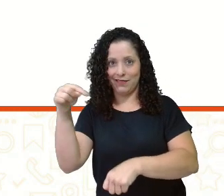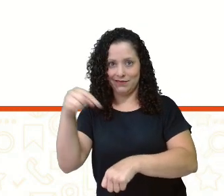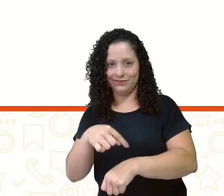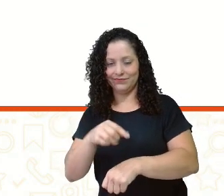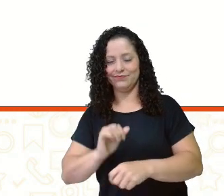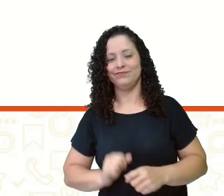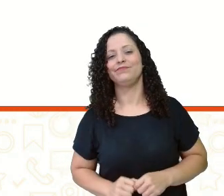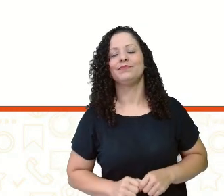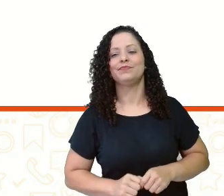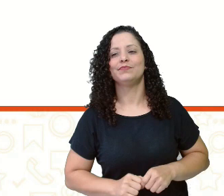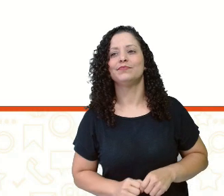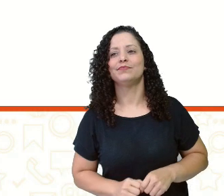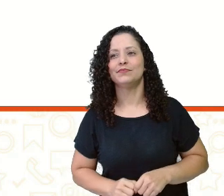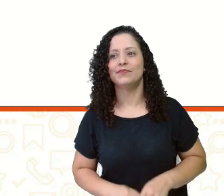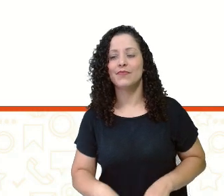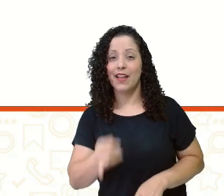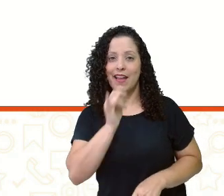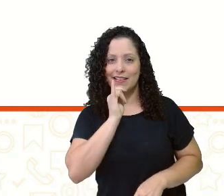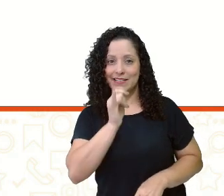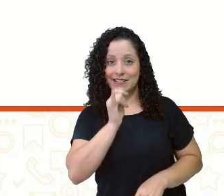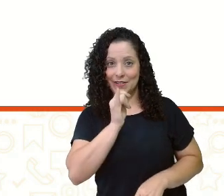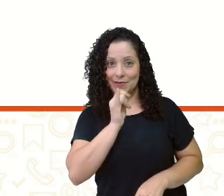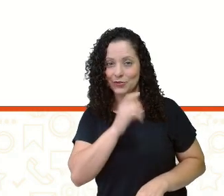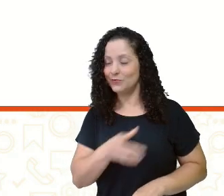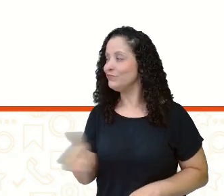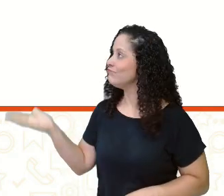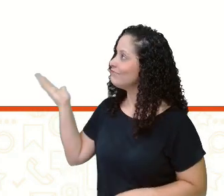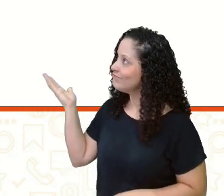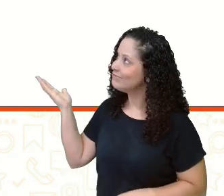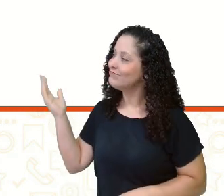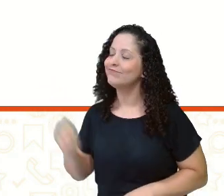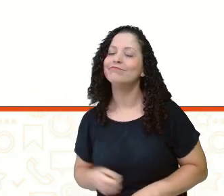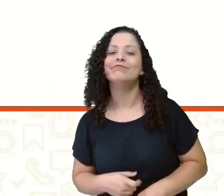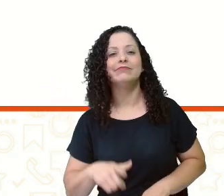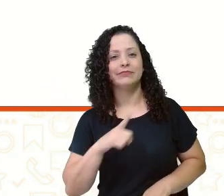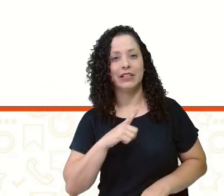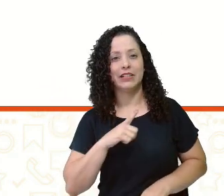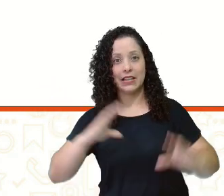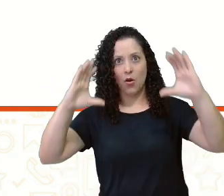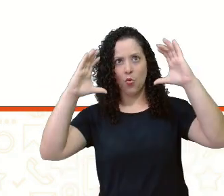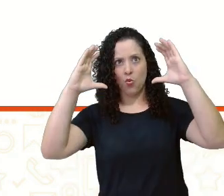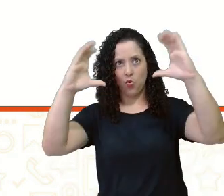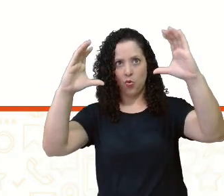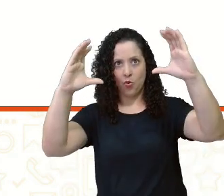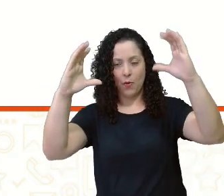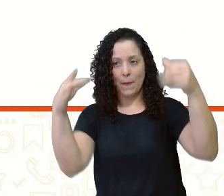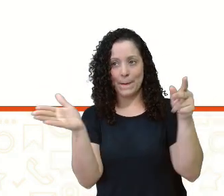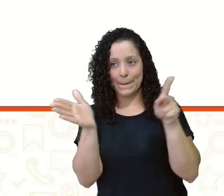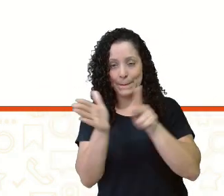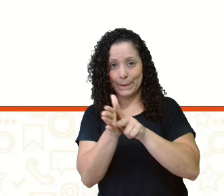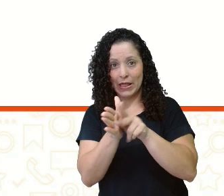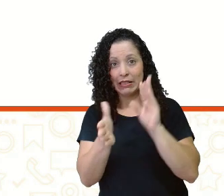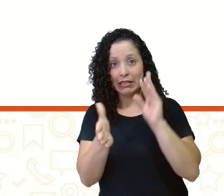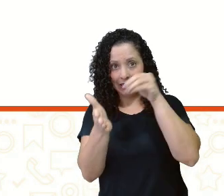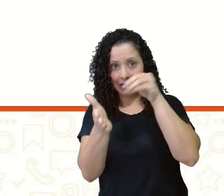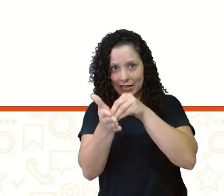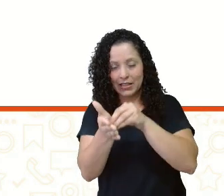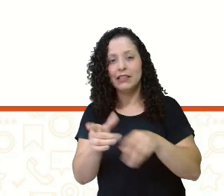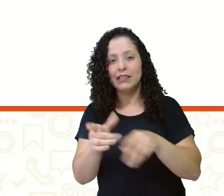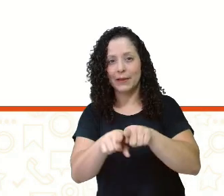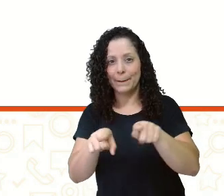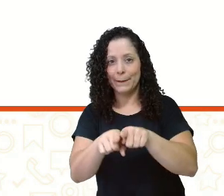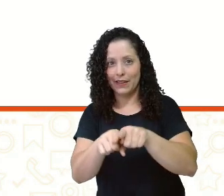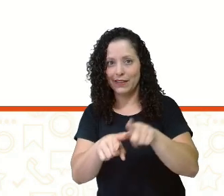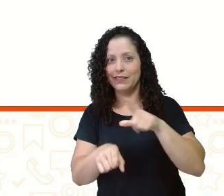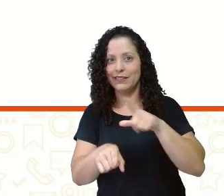Então, eu trouxe um exemplo, né, de um relógio com a representação em braille, para que esse estudante